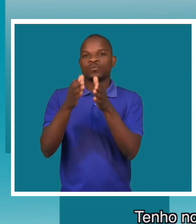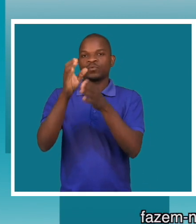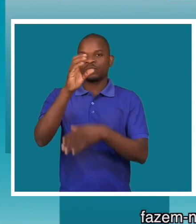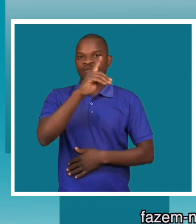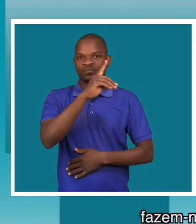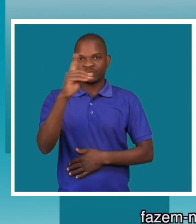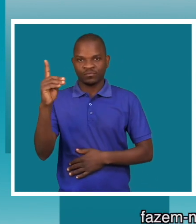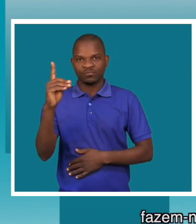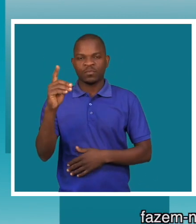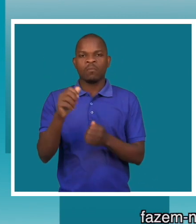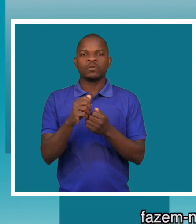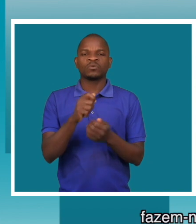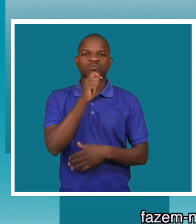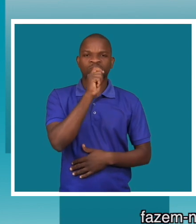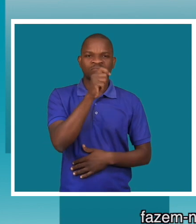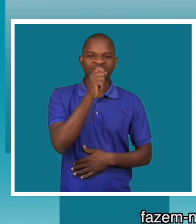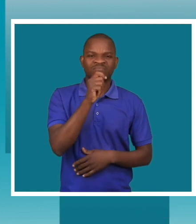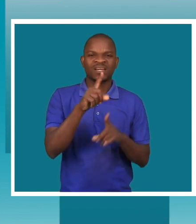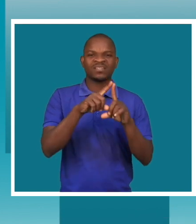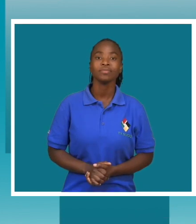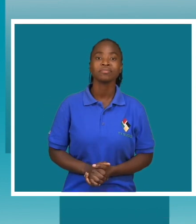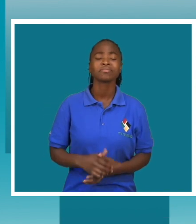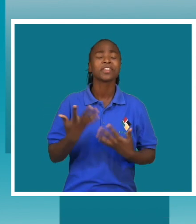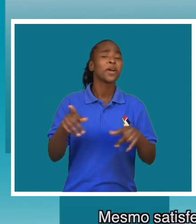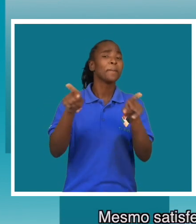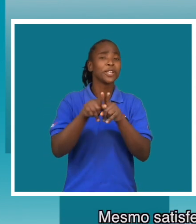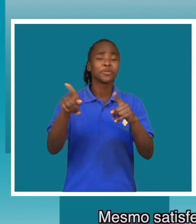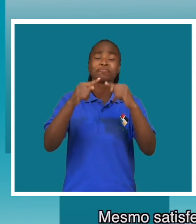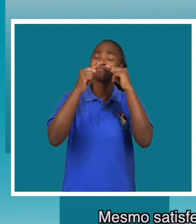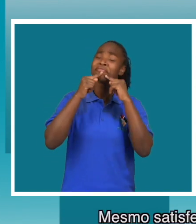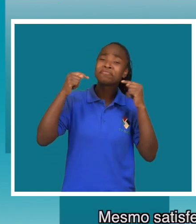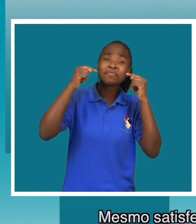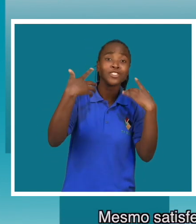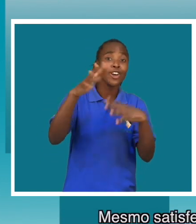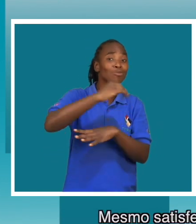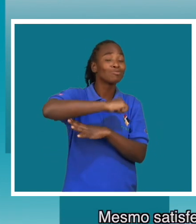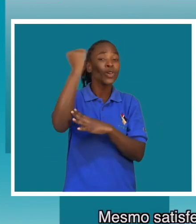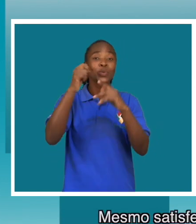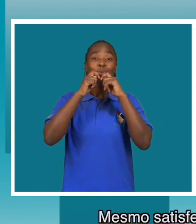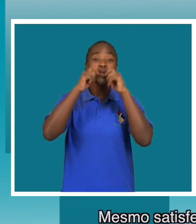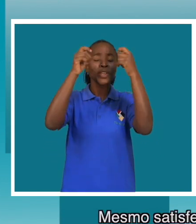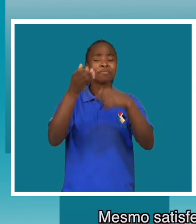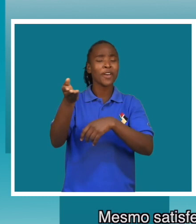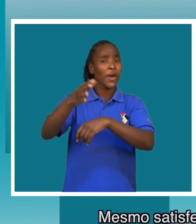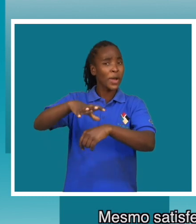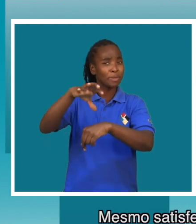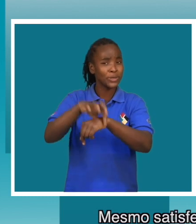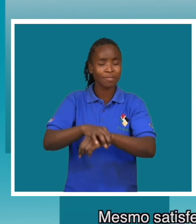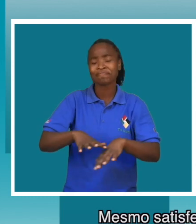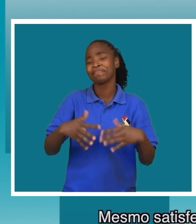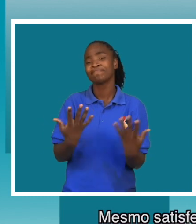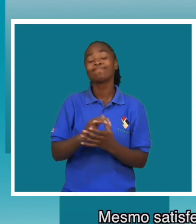deficiência, escrevem de uma forma quegerativa. Mesmo satisfeito com o prêmio, Abdul Rahman